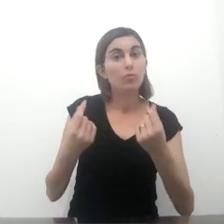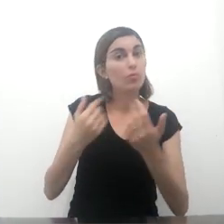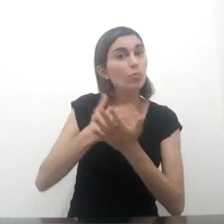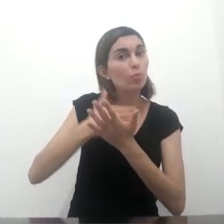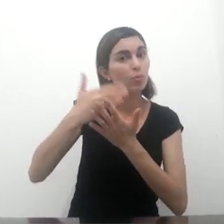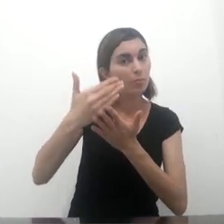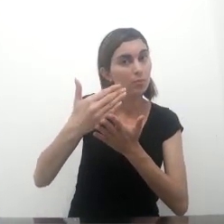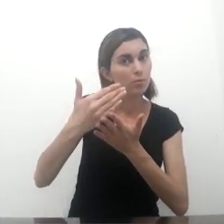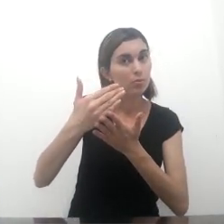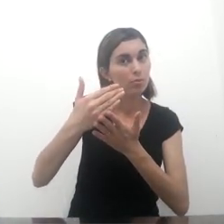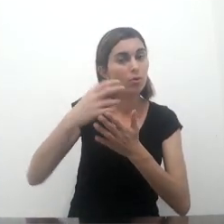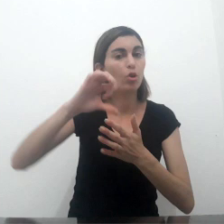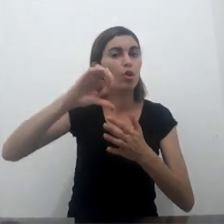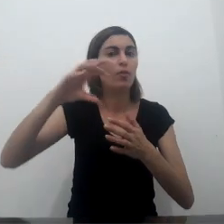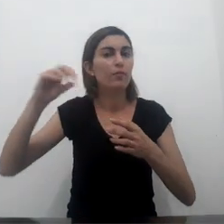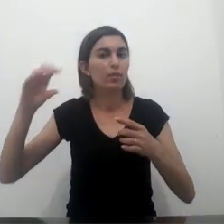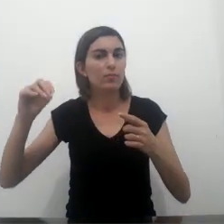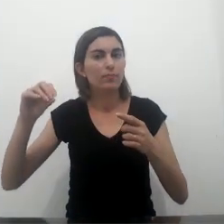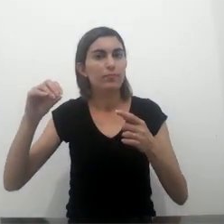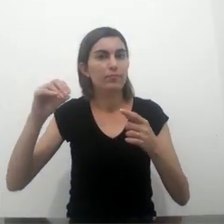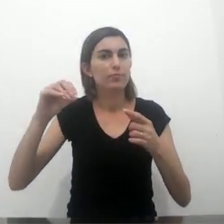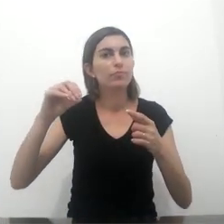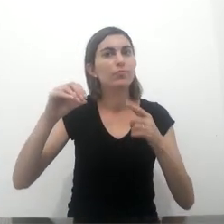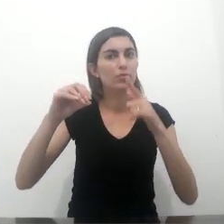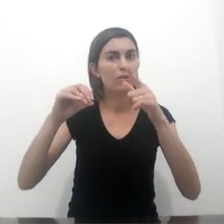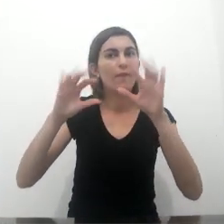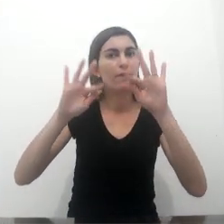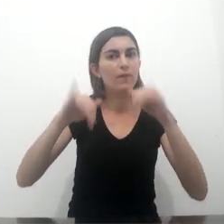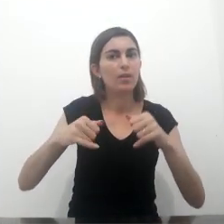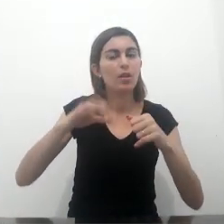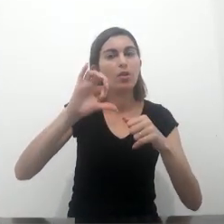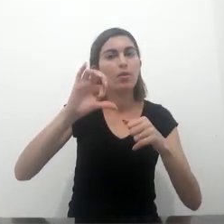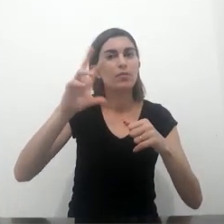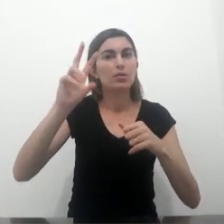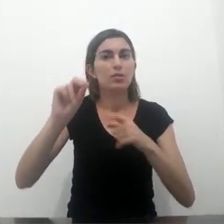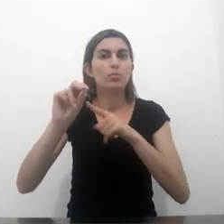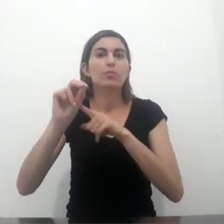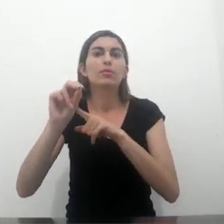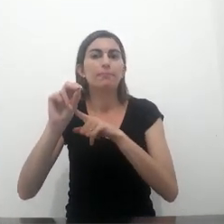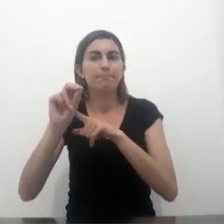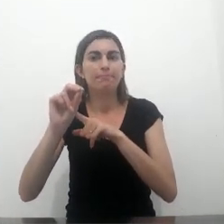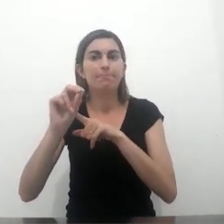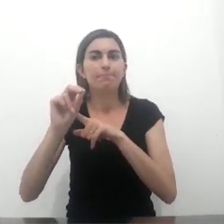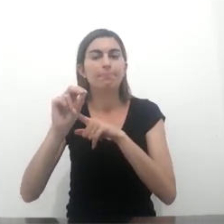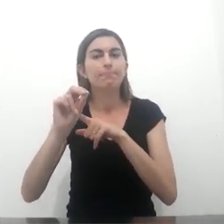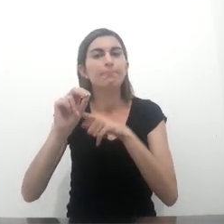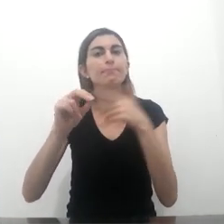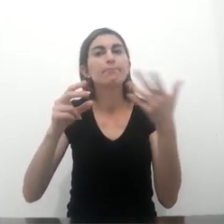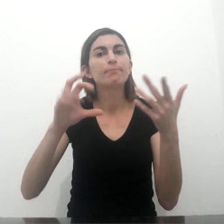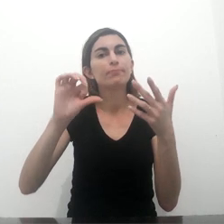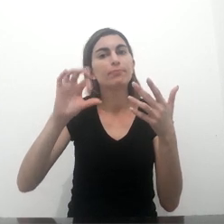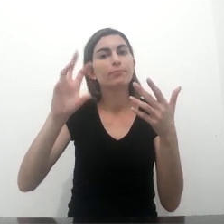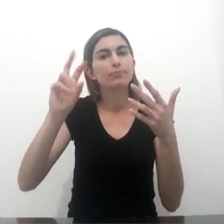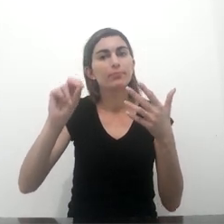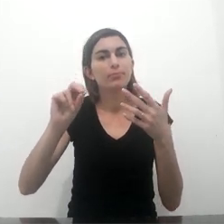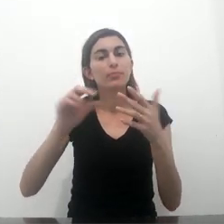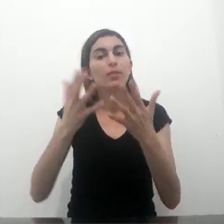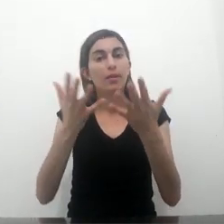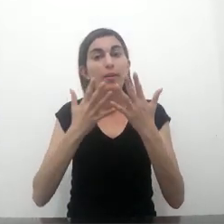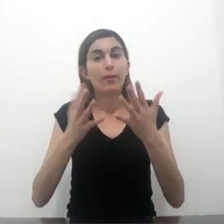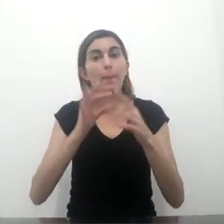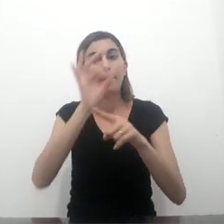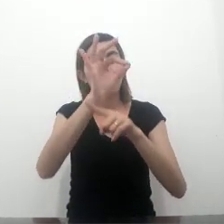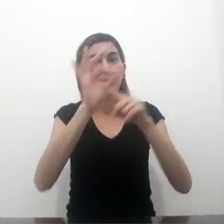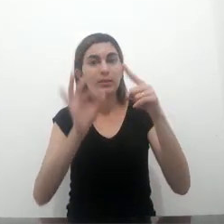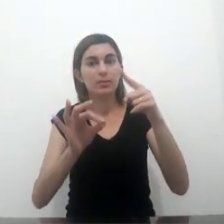Veja aí. O valor inicial foi de 90. O valor final, ele somou 50.